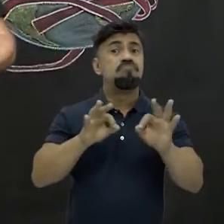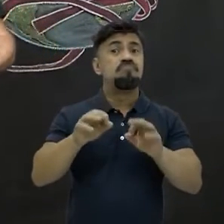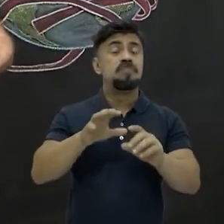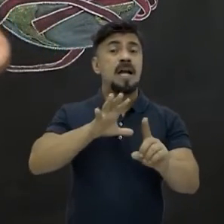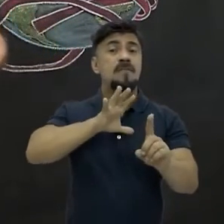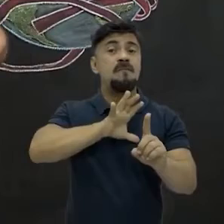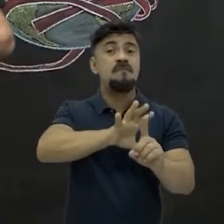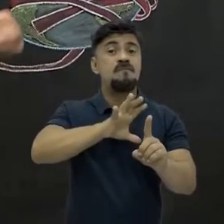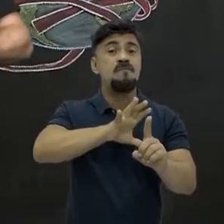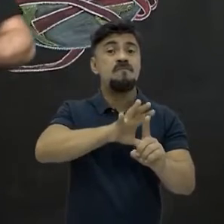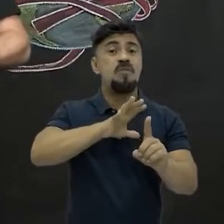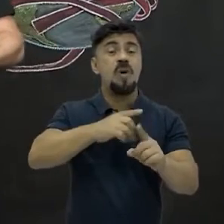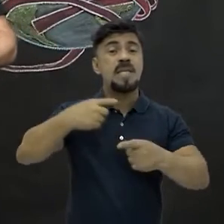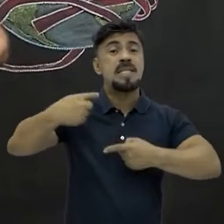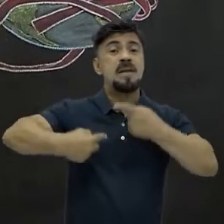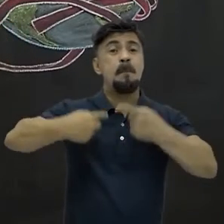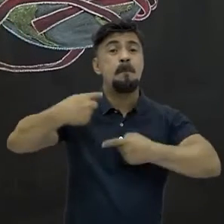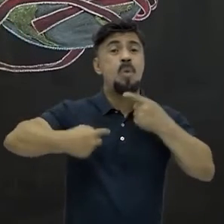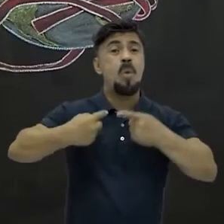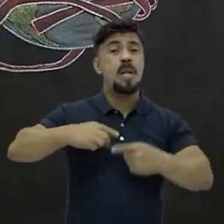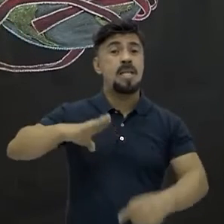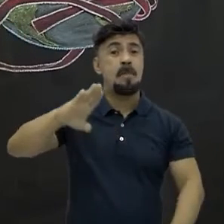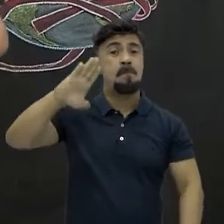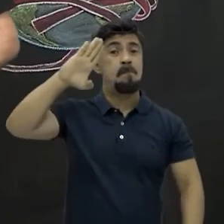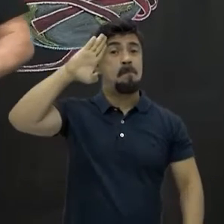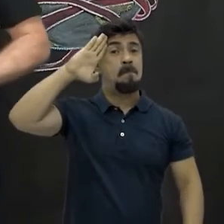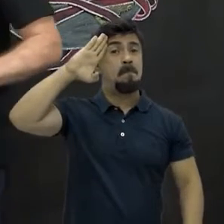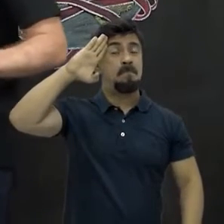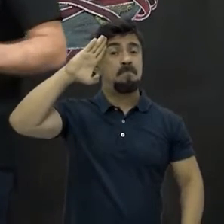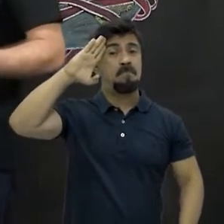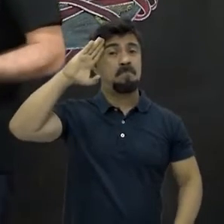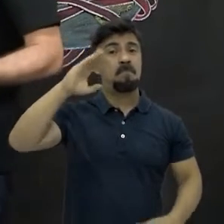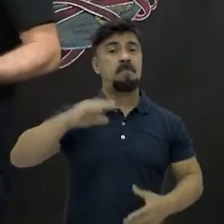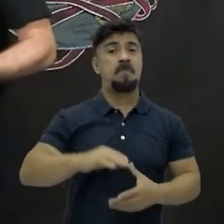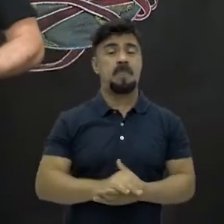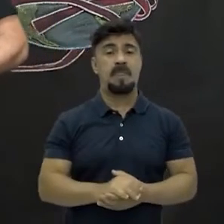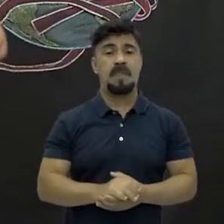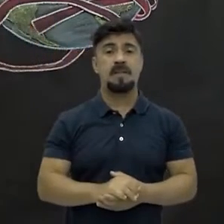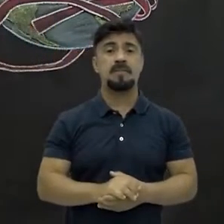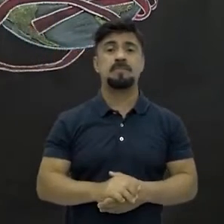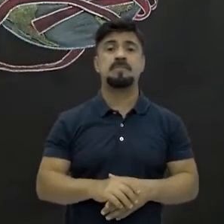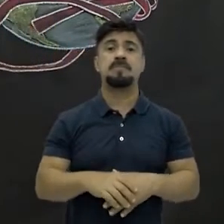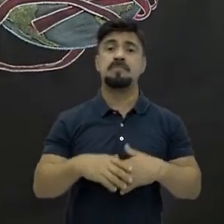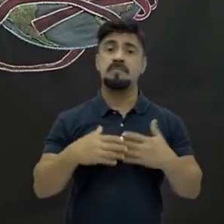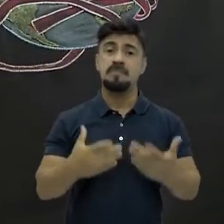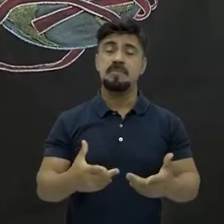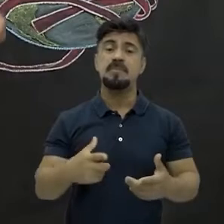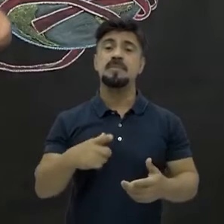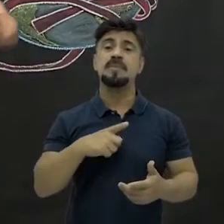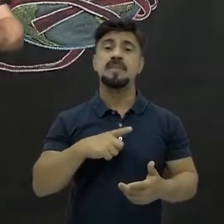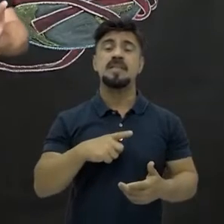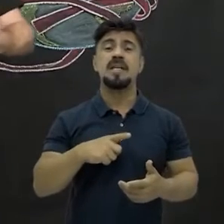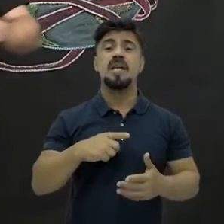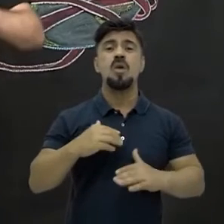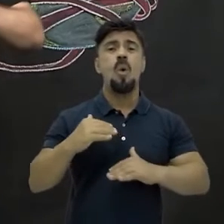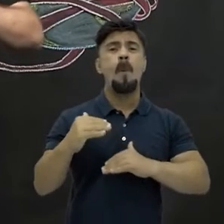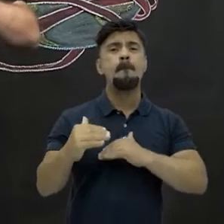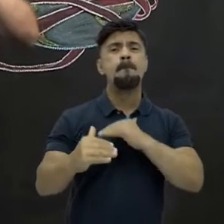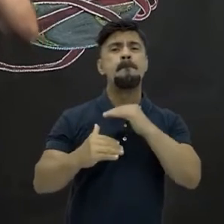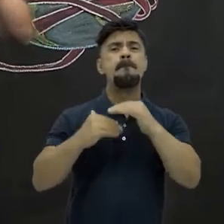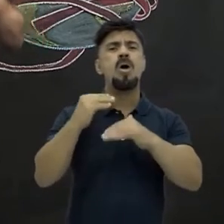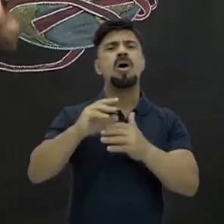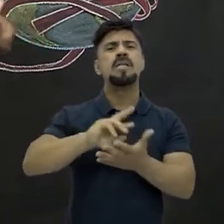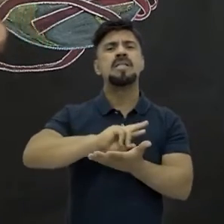influência geopolítica, a influência militar sobre as outras regiões. Dessa maneira, então, nós temos aí o processo